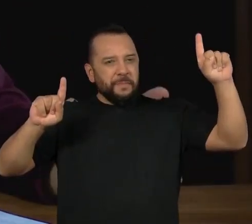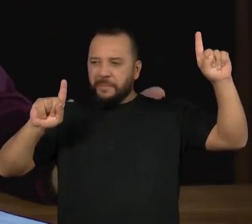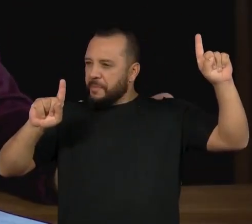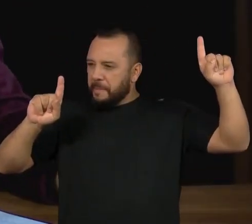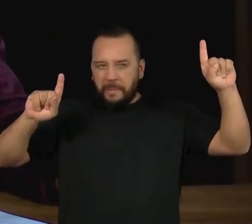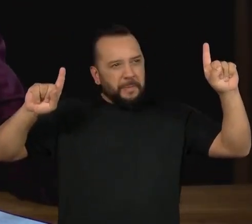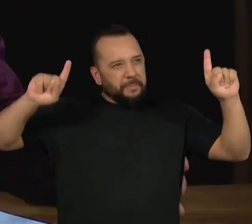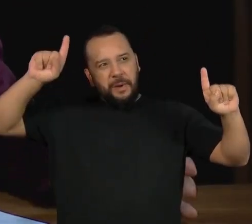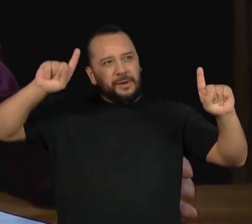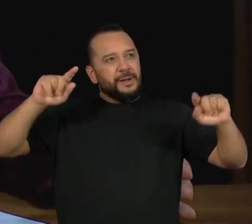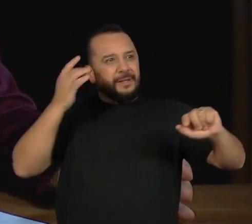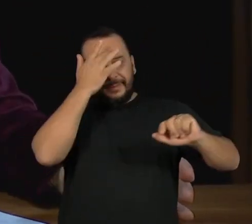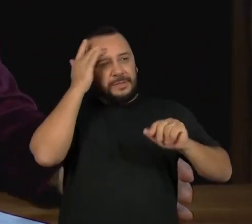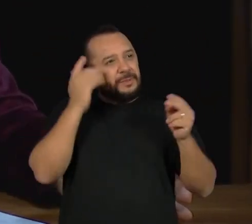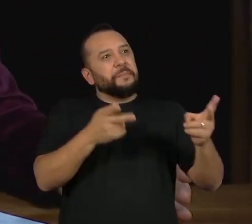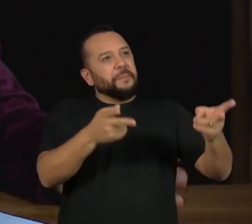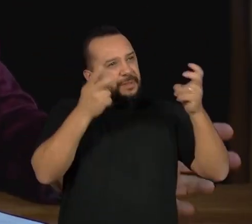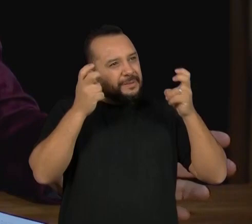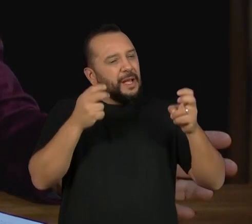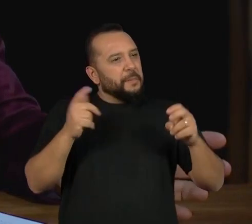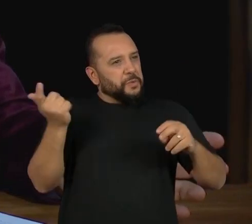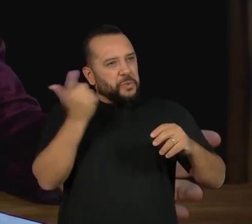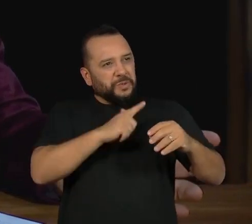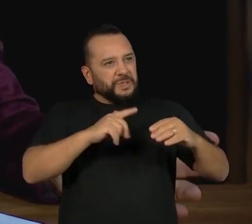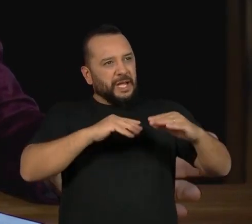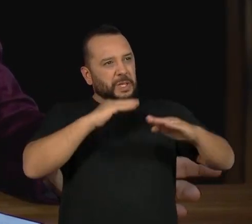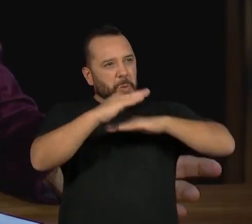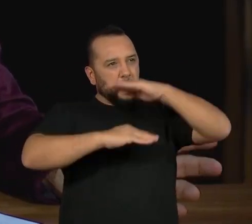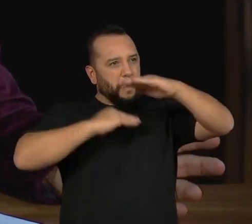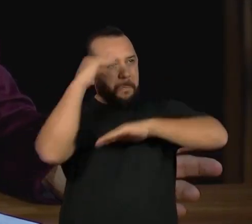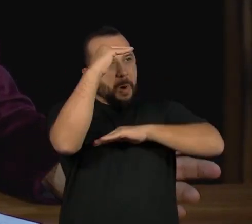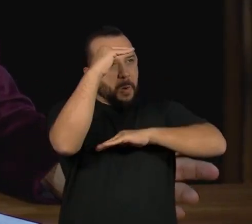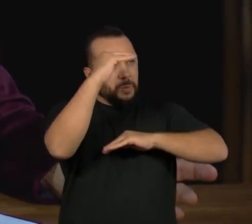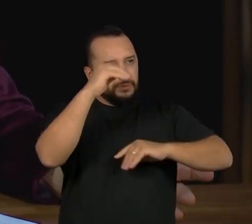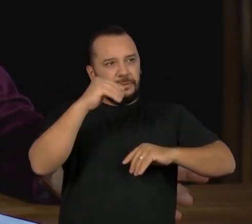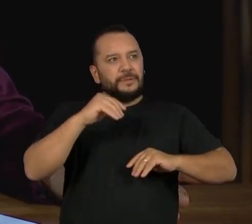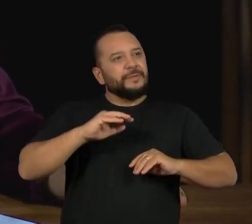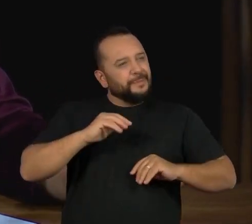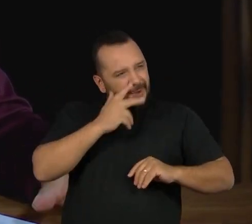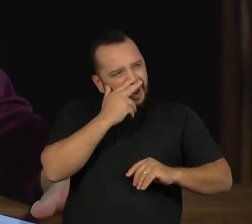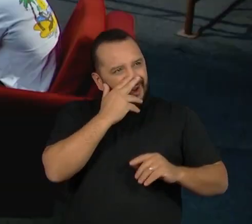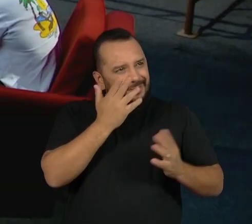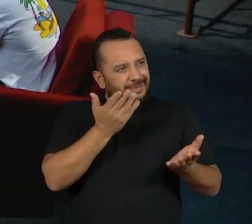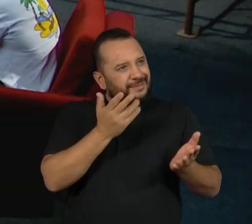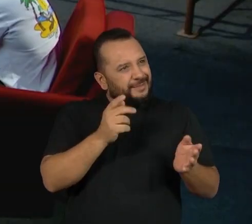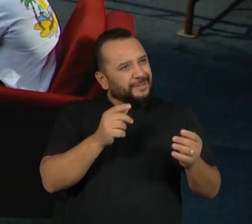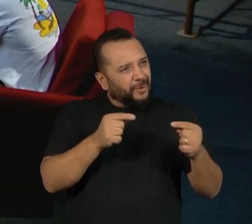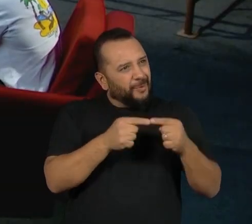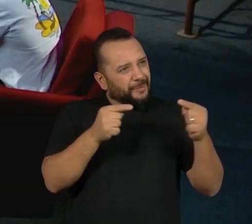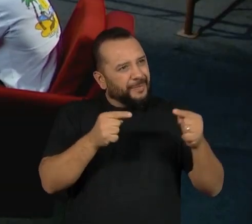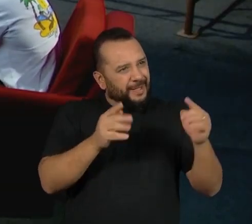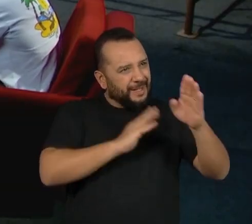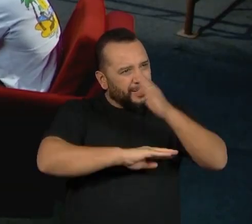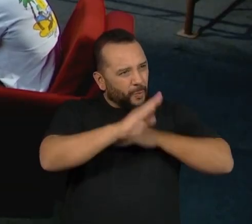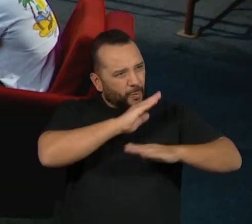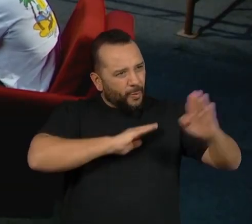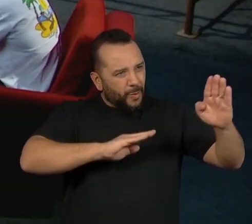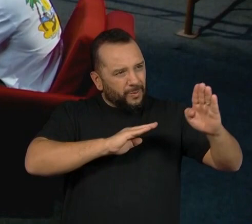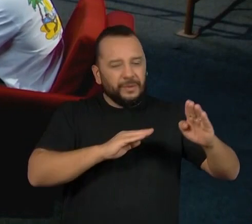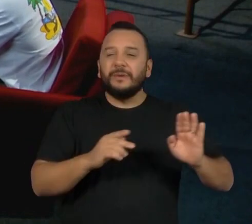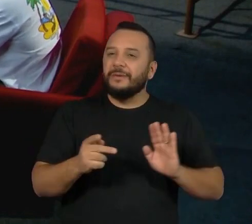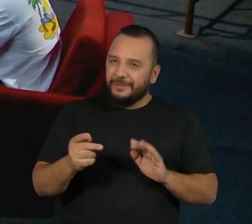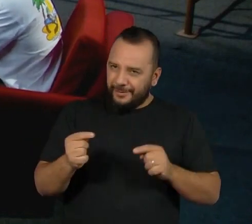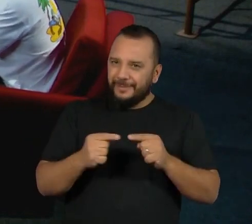hora as pessoas percebem né Que que foi um grande golpe não é tem a ver um pouco não tem Total com arte marcial Total